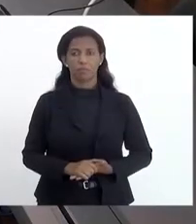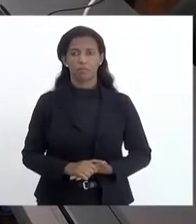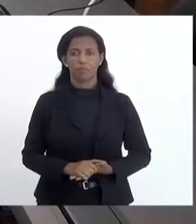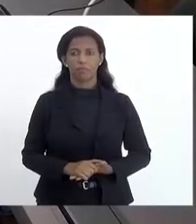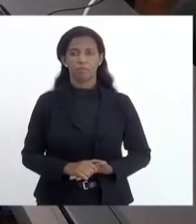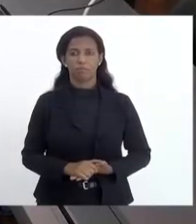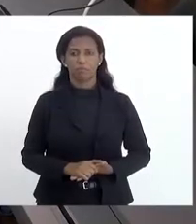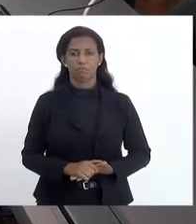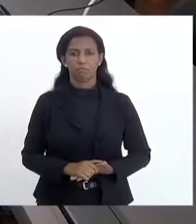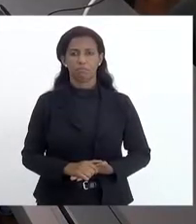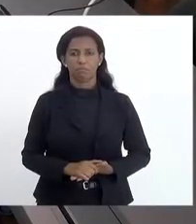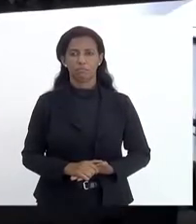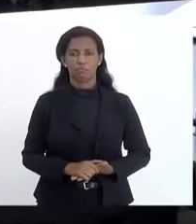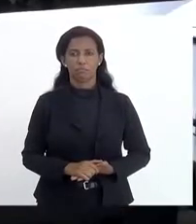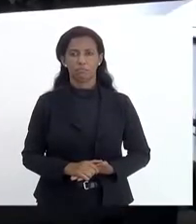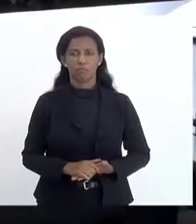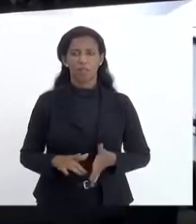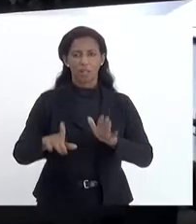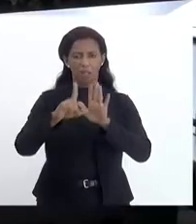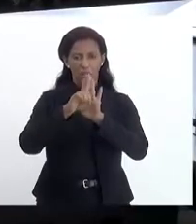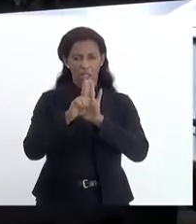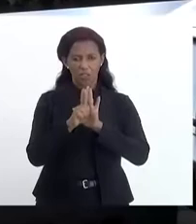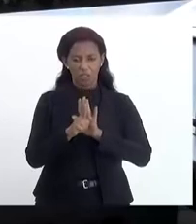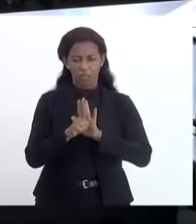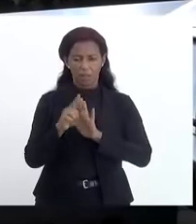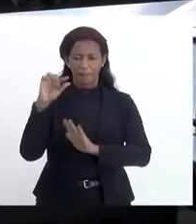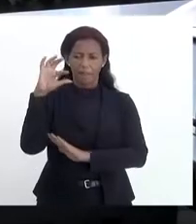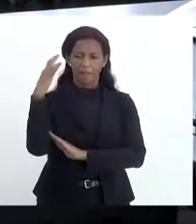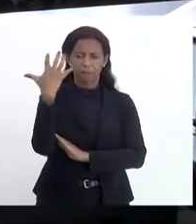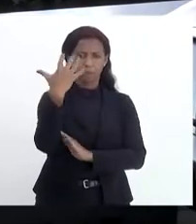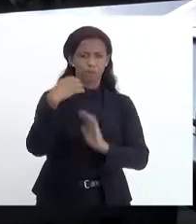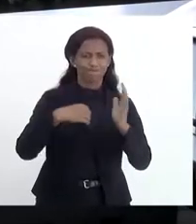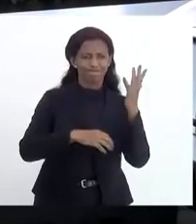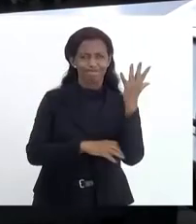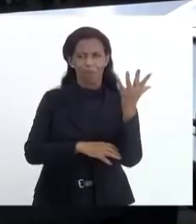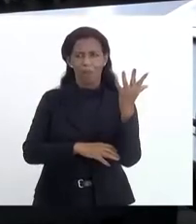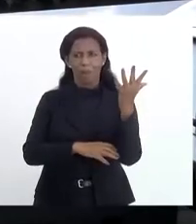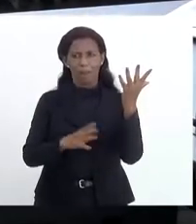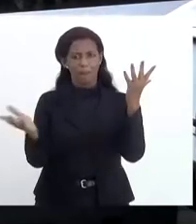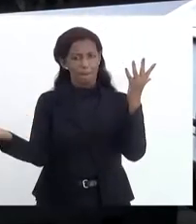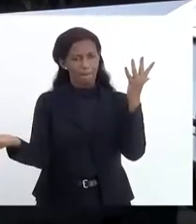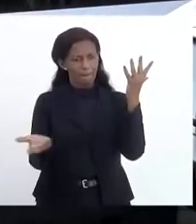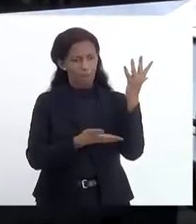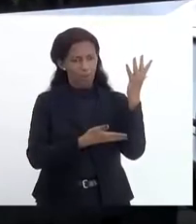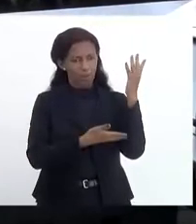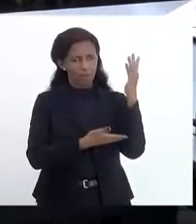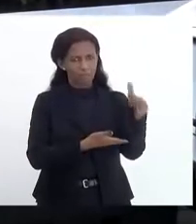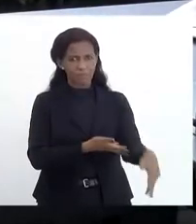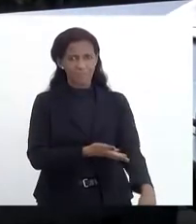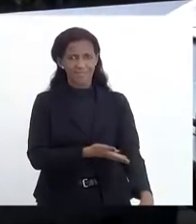legislar sobre meio ambiente. Poda de árvore não é bem